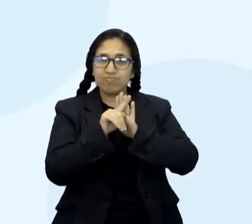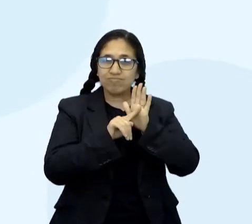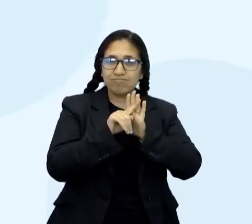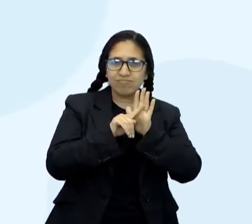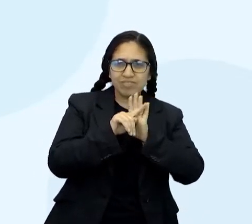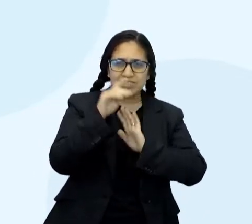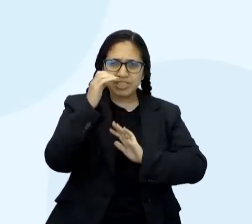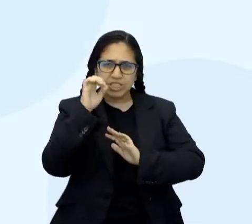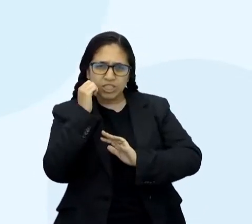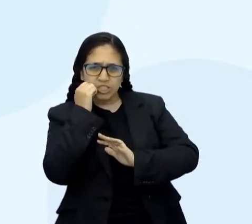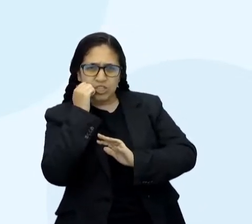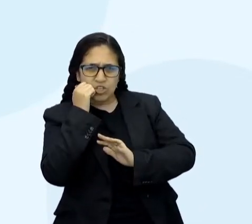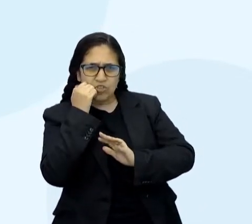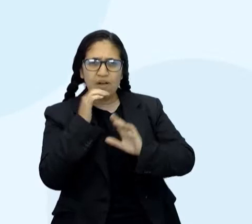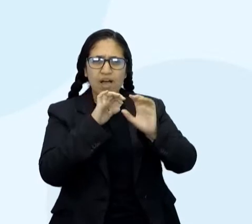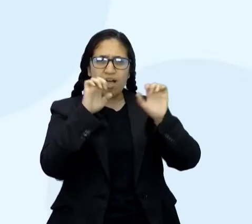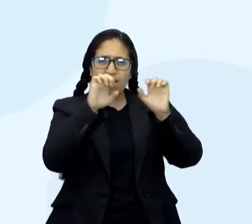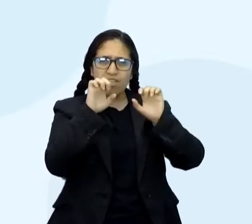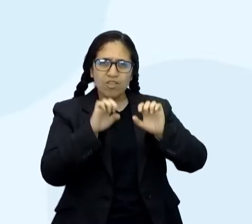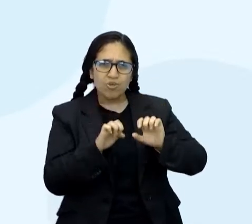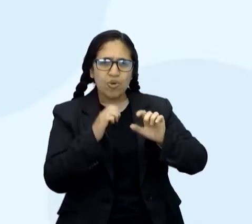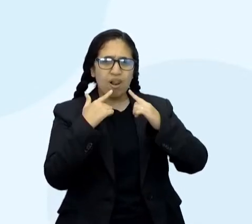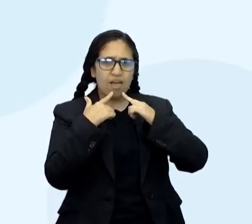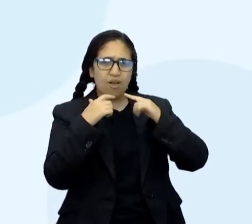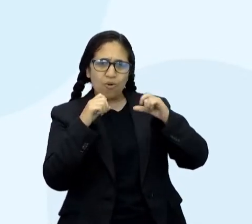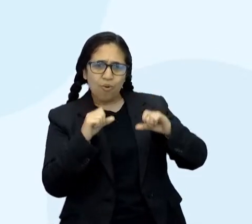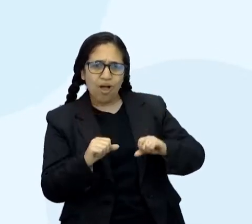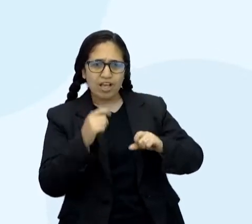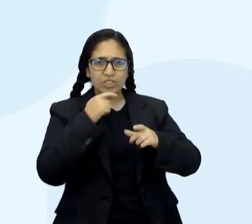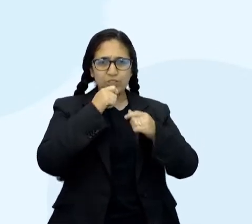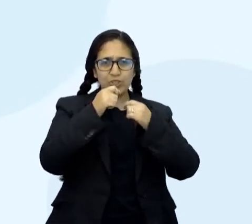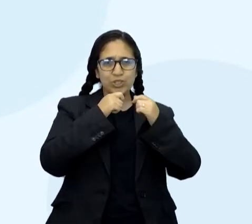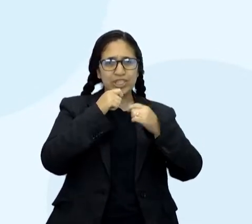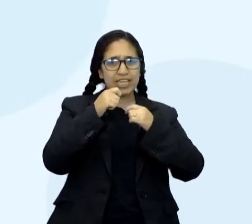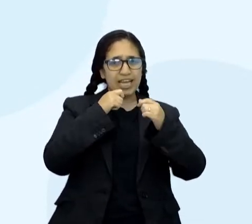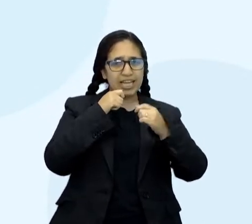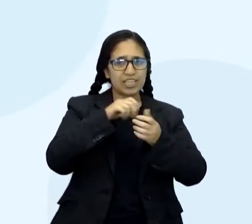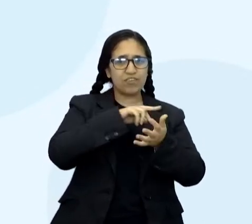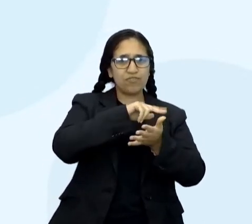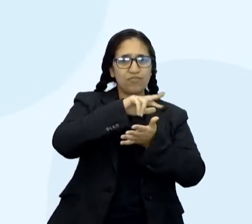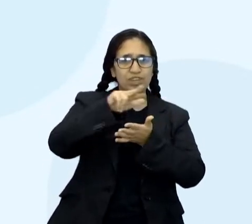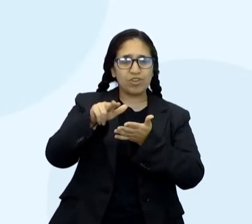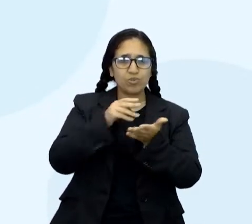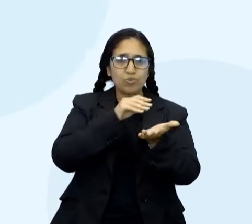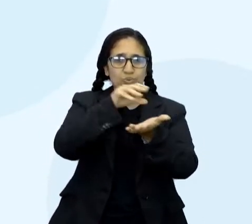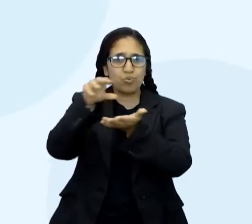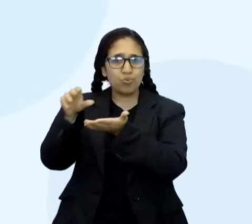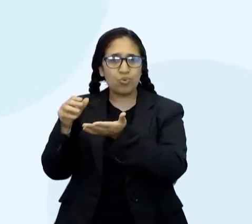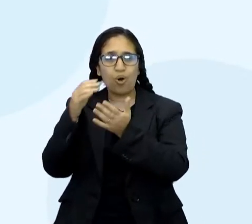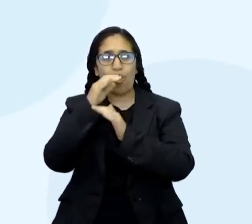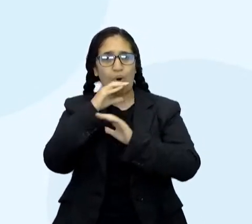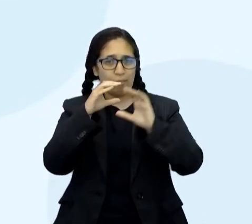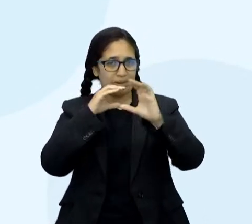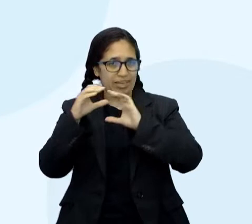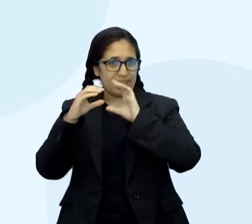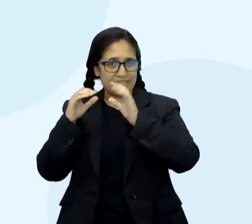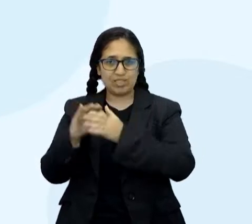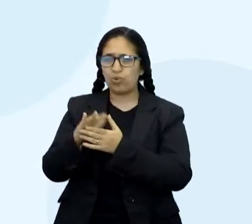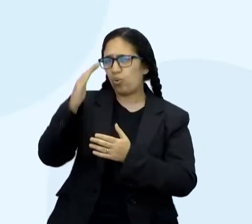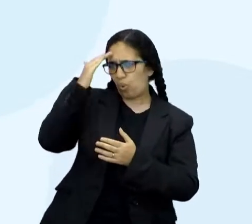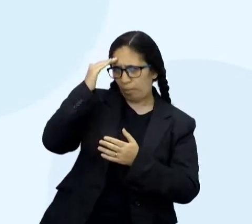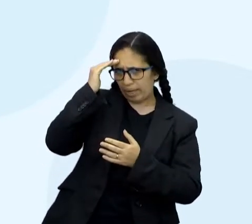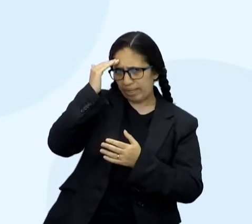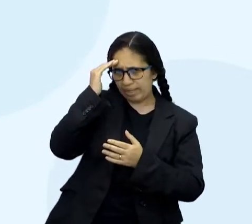investigação científica sobre a estrutura e linguagem jornalística dos diversos veículos de comunicação. Compreender o